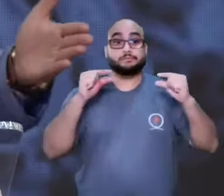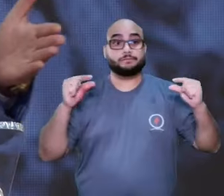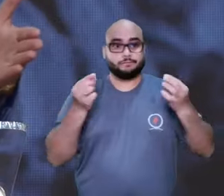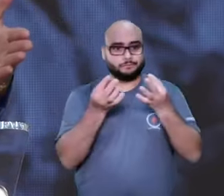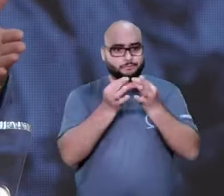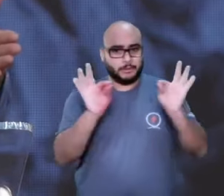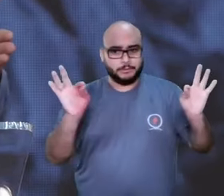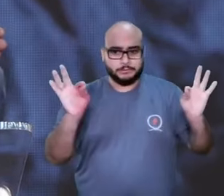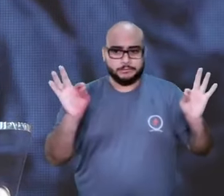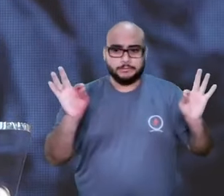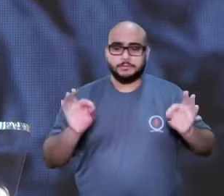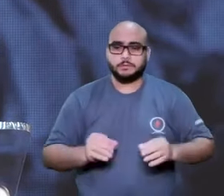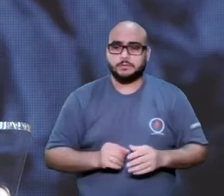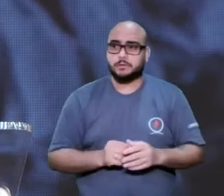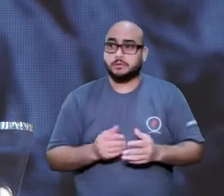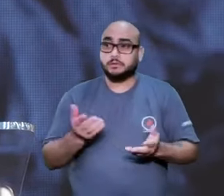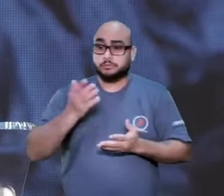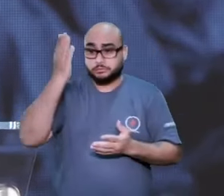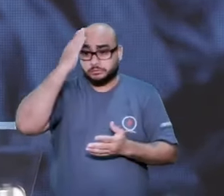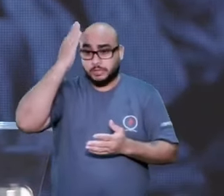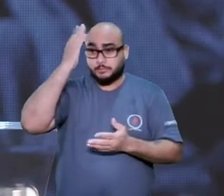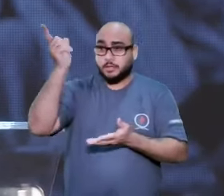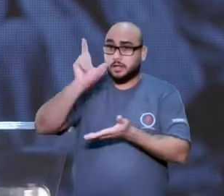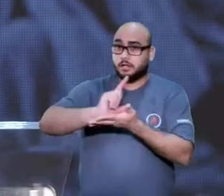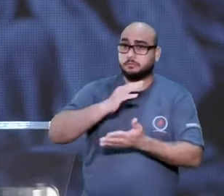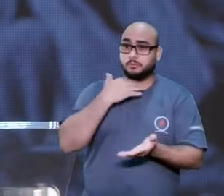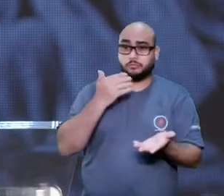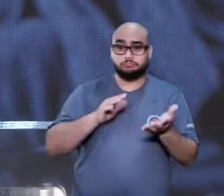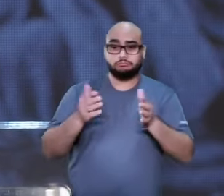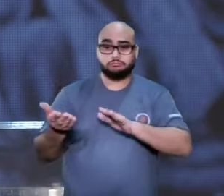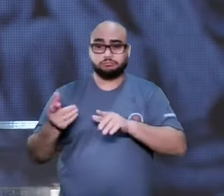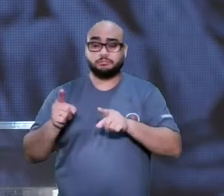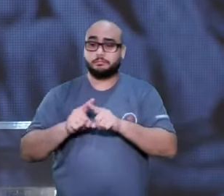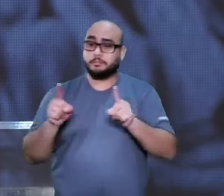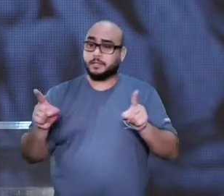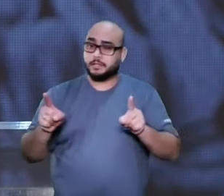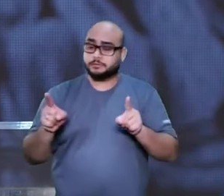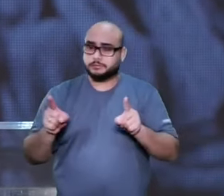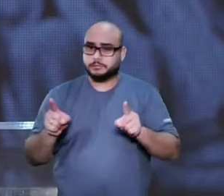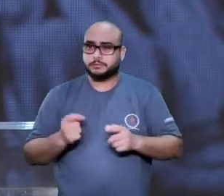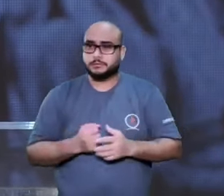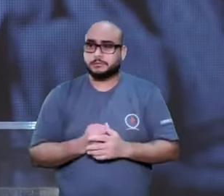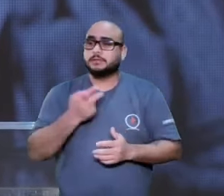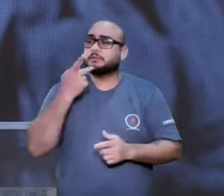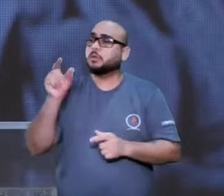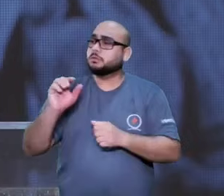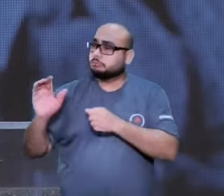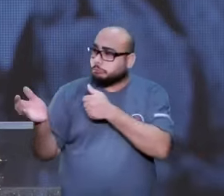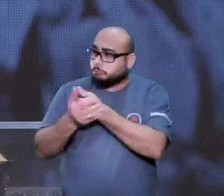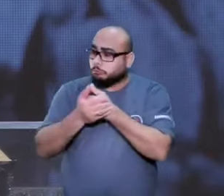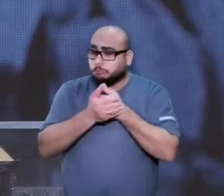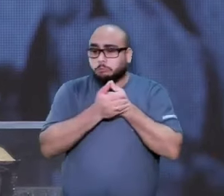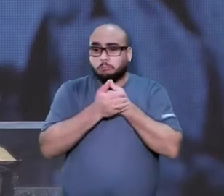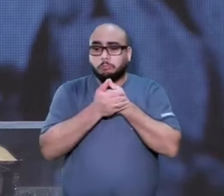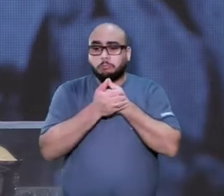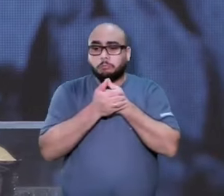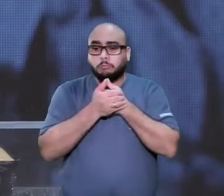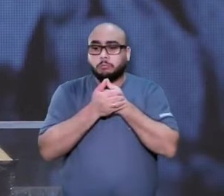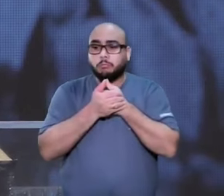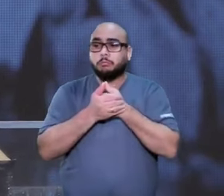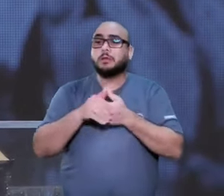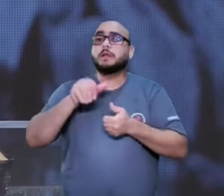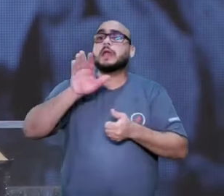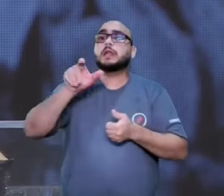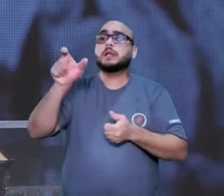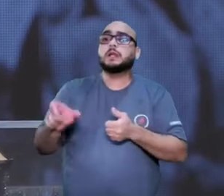referindo a Lázaro mas essa expressão aqui não é uma omissão apenas da identidade de